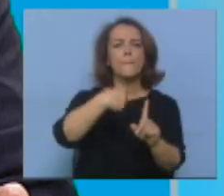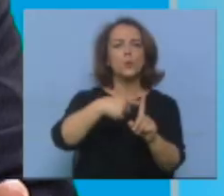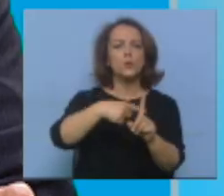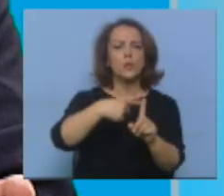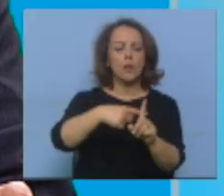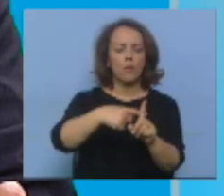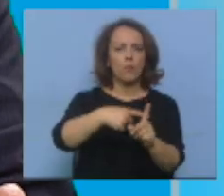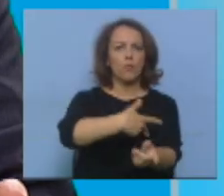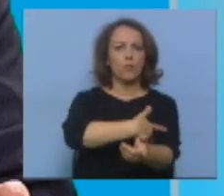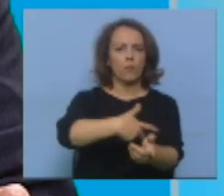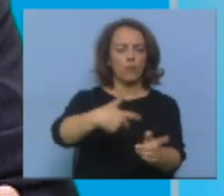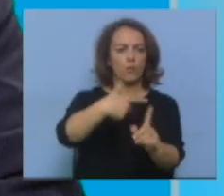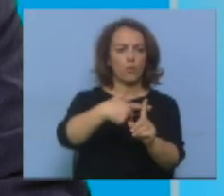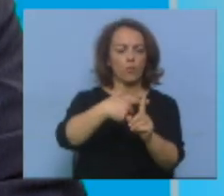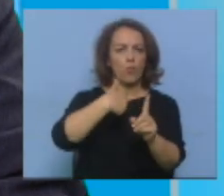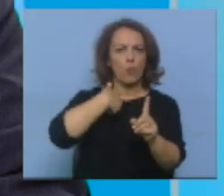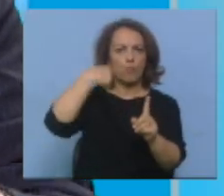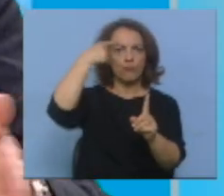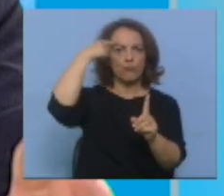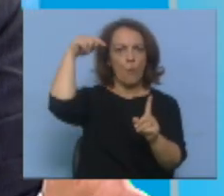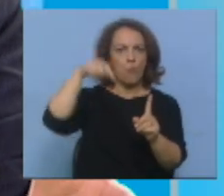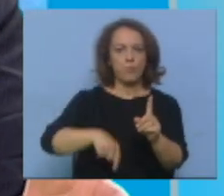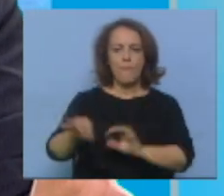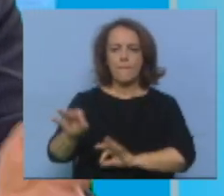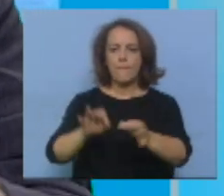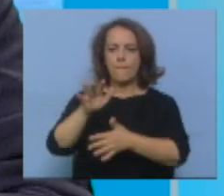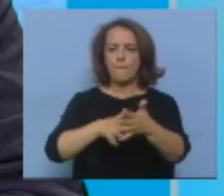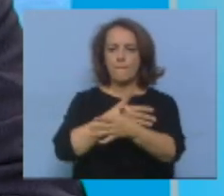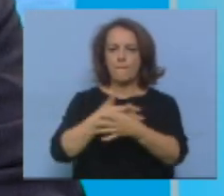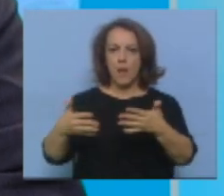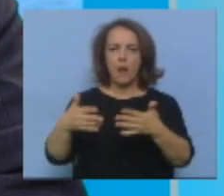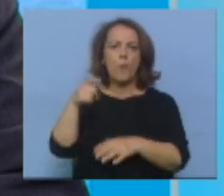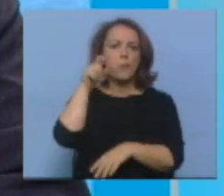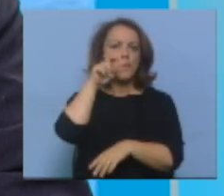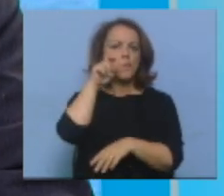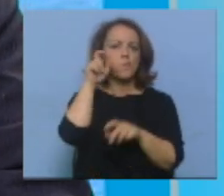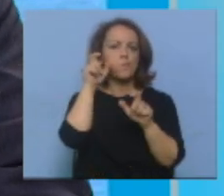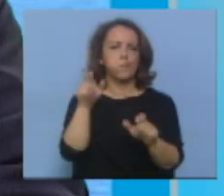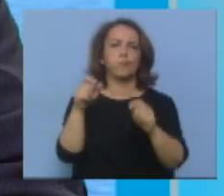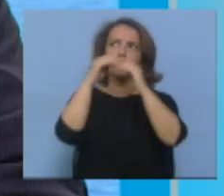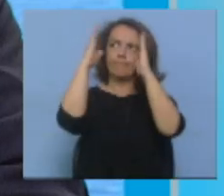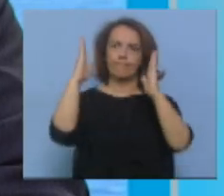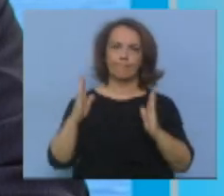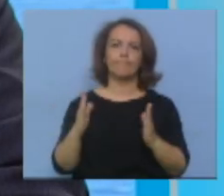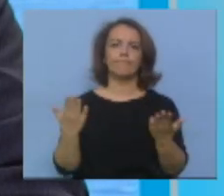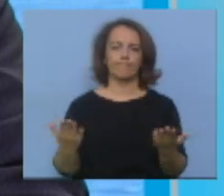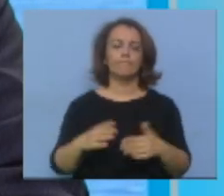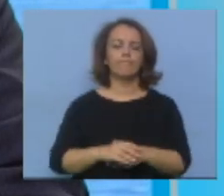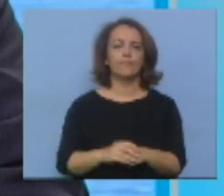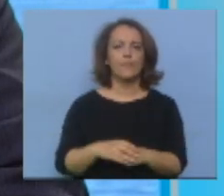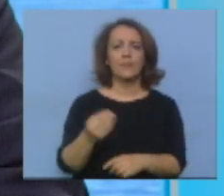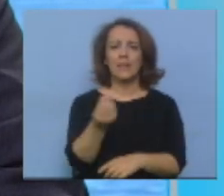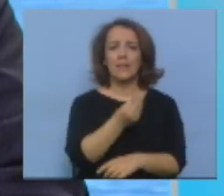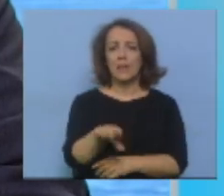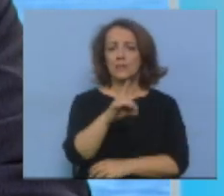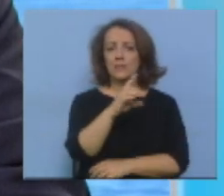tive que gerar um plano de contingência para as instalações que eu tinha. Não é? 600 crianças na